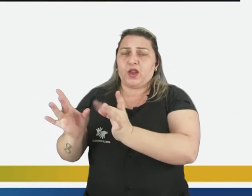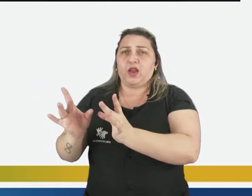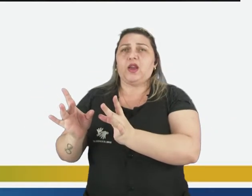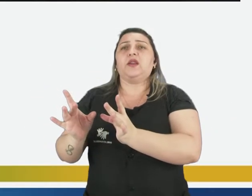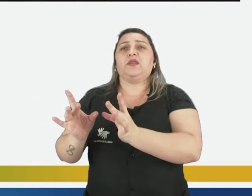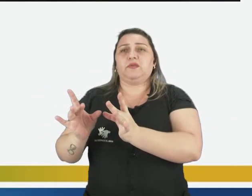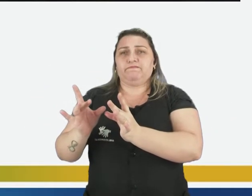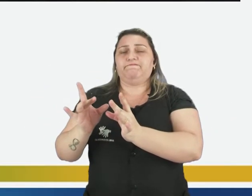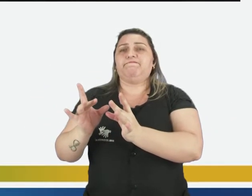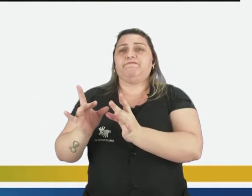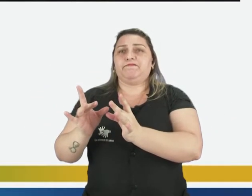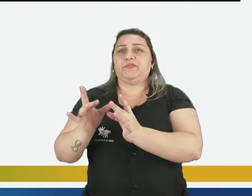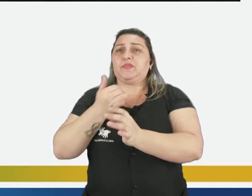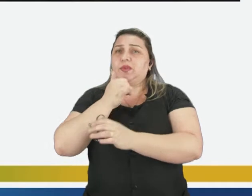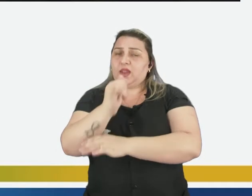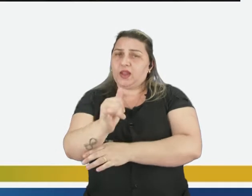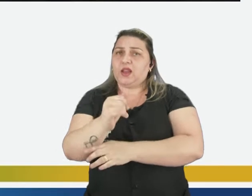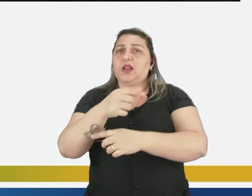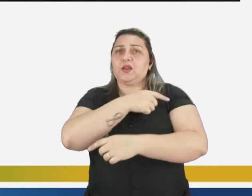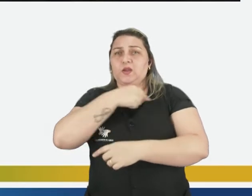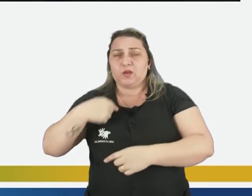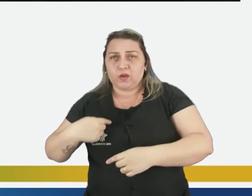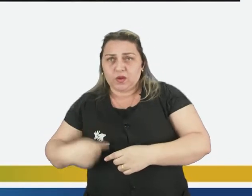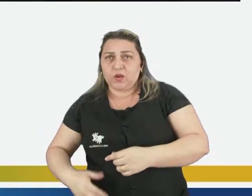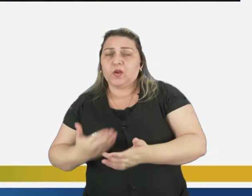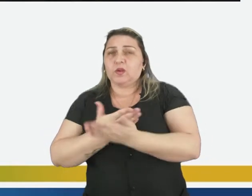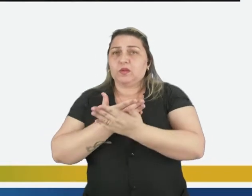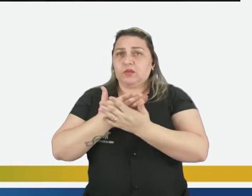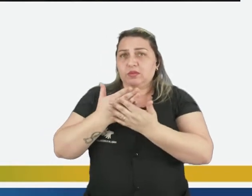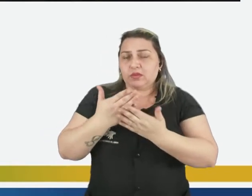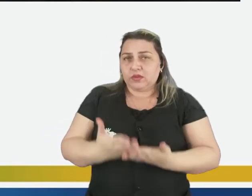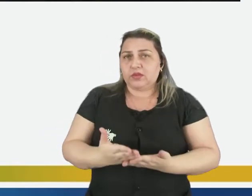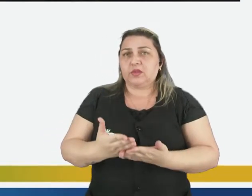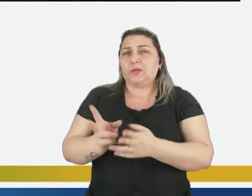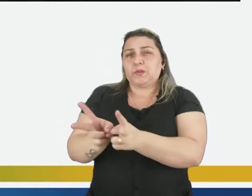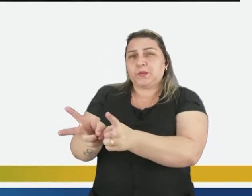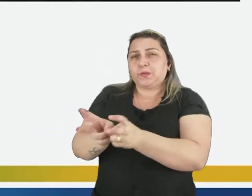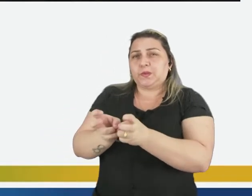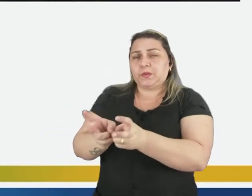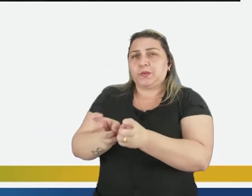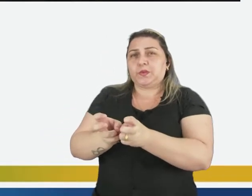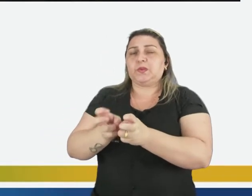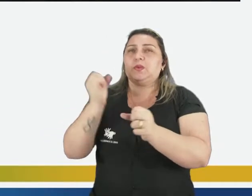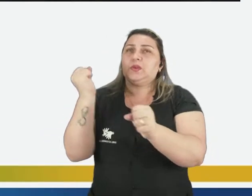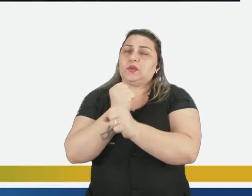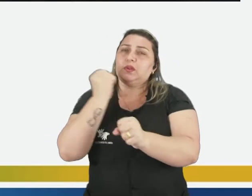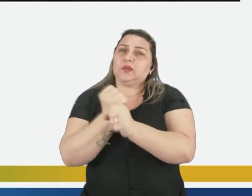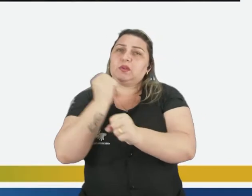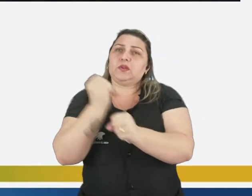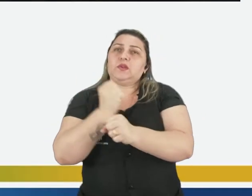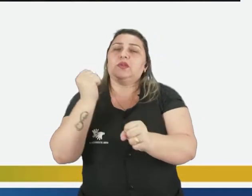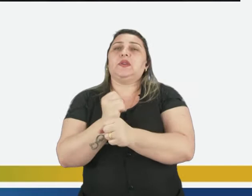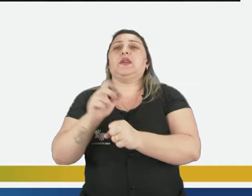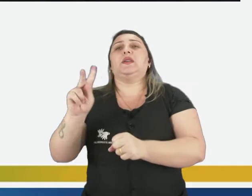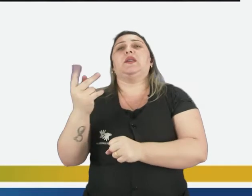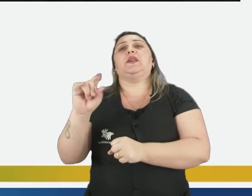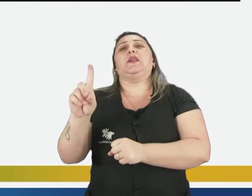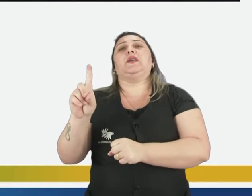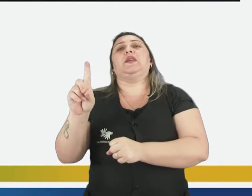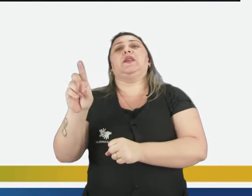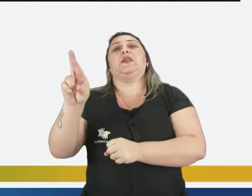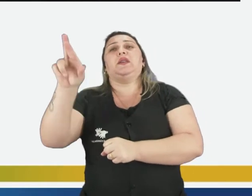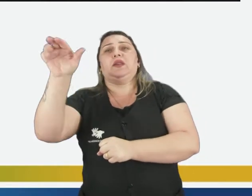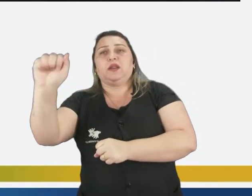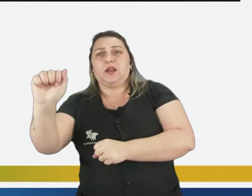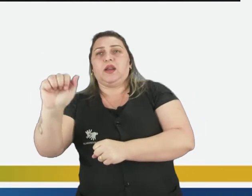grande potencial hidrelétrico chinês passou a ser intensamente explorado com a construção da hidrelétrica de Três